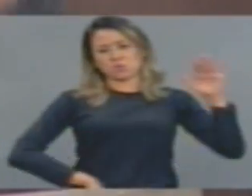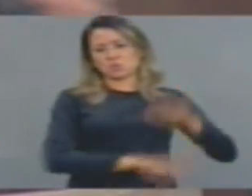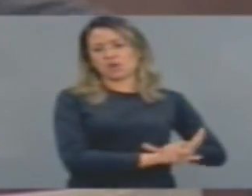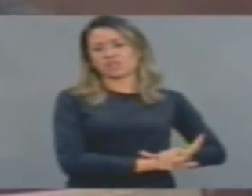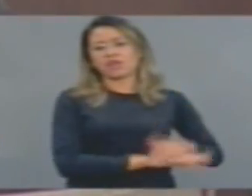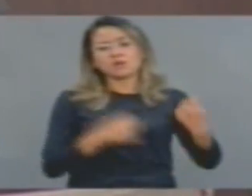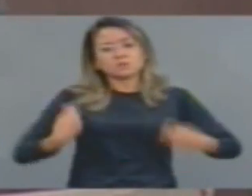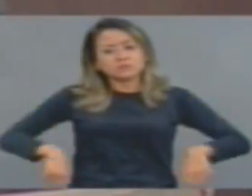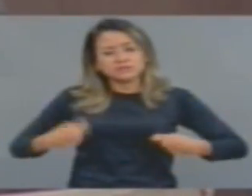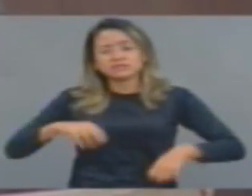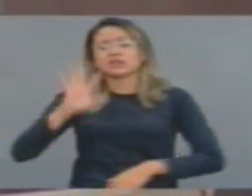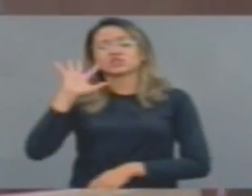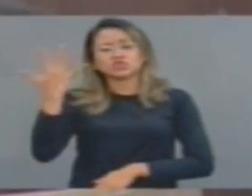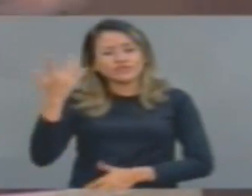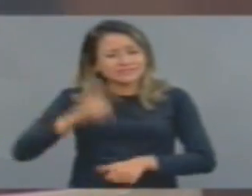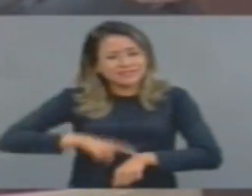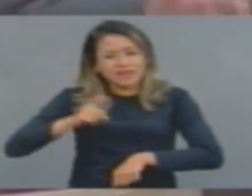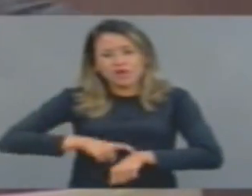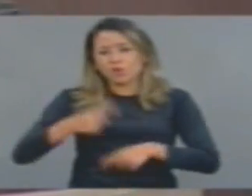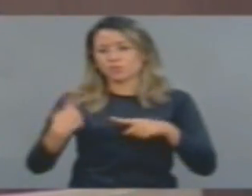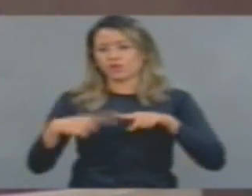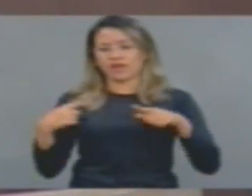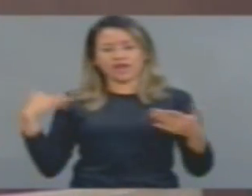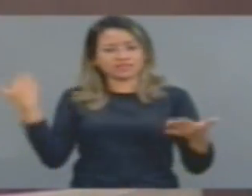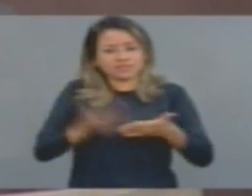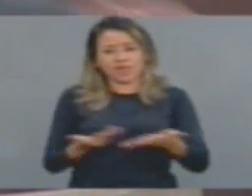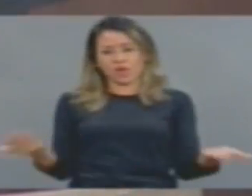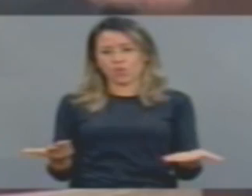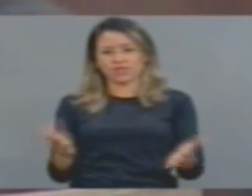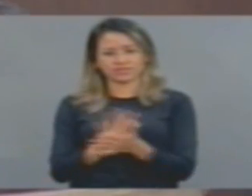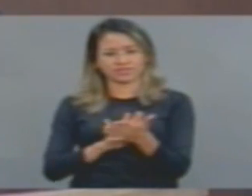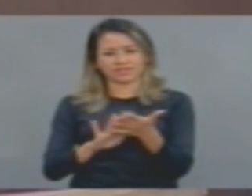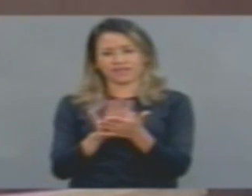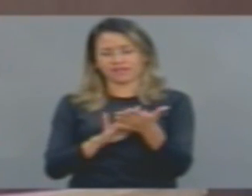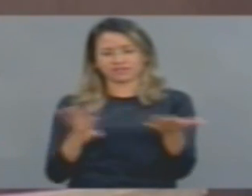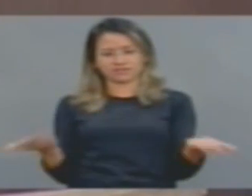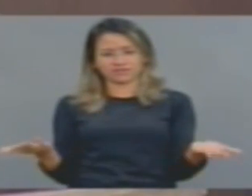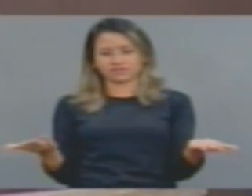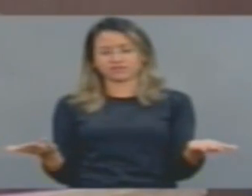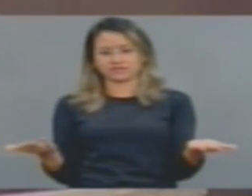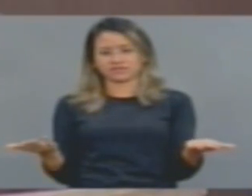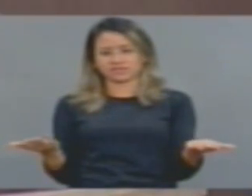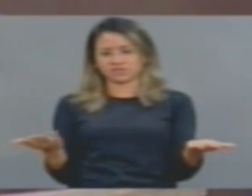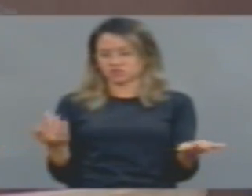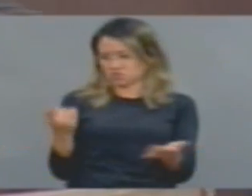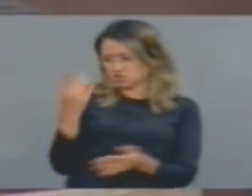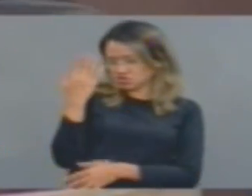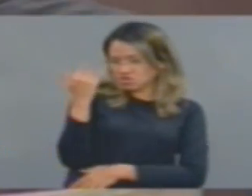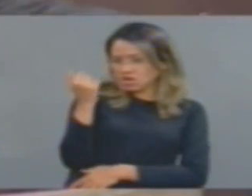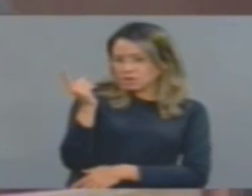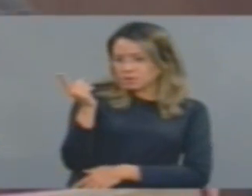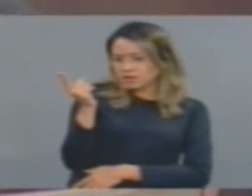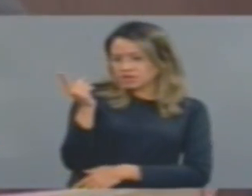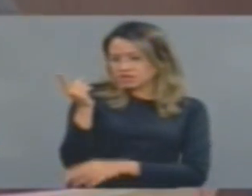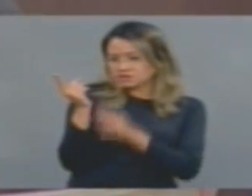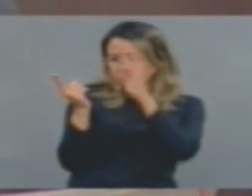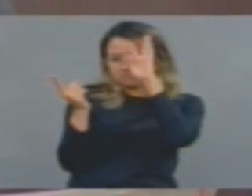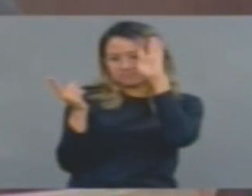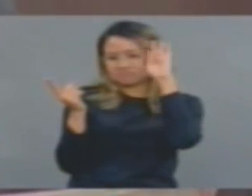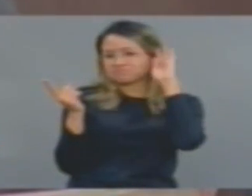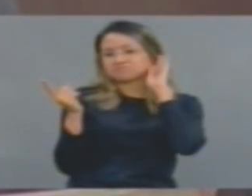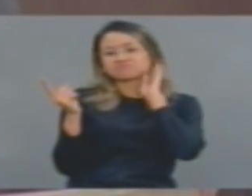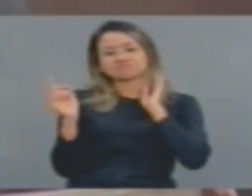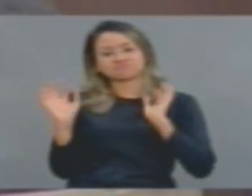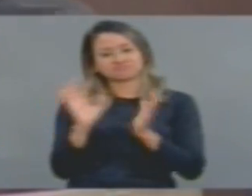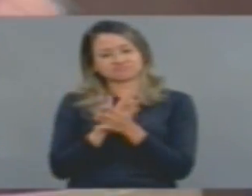atitude, porque até agora, as atitudes que foram tomadas, eu não sei se Sua Excelência tem conhecimento, não tem surtido o efeito que